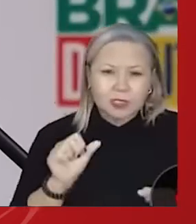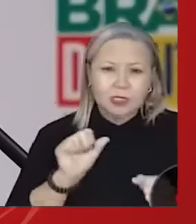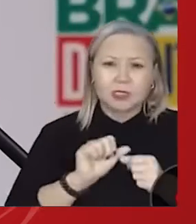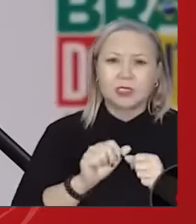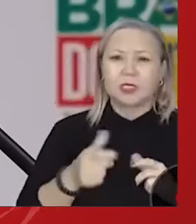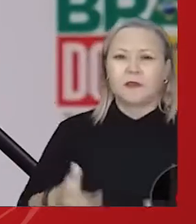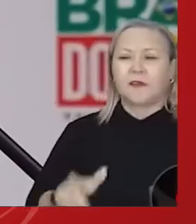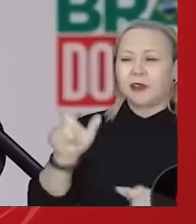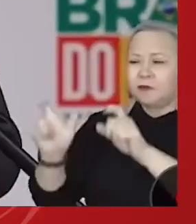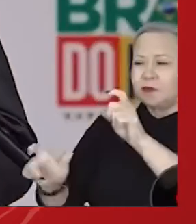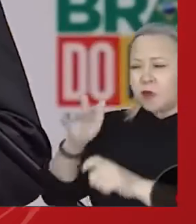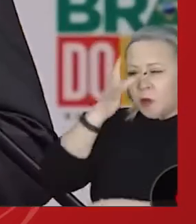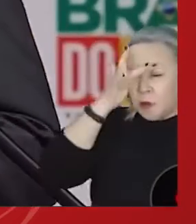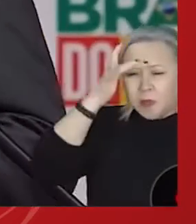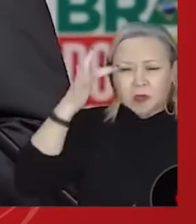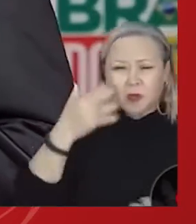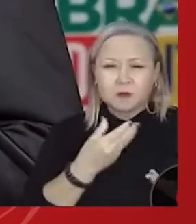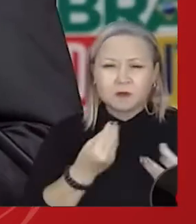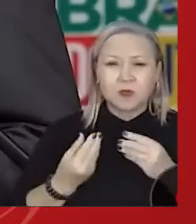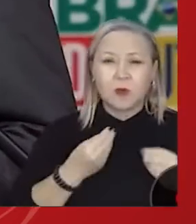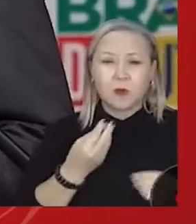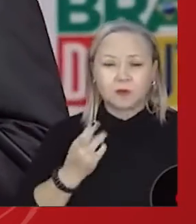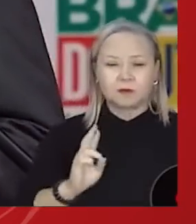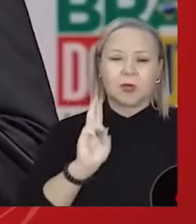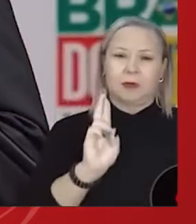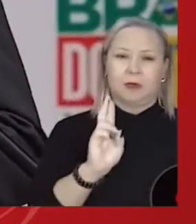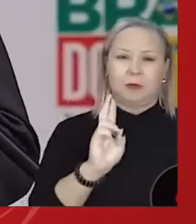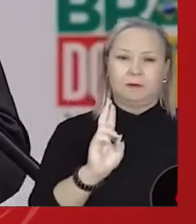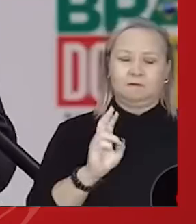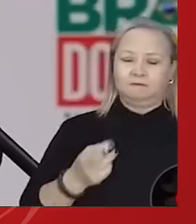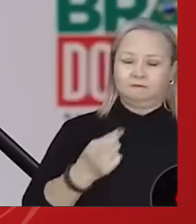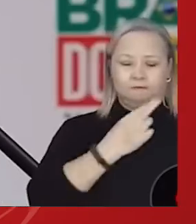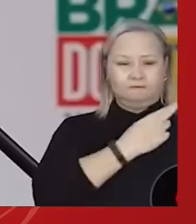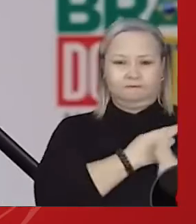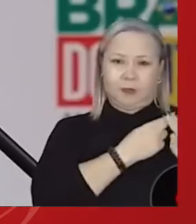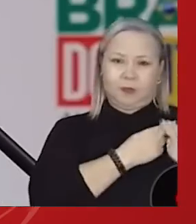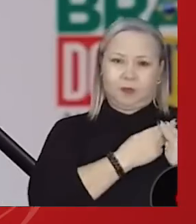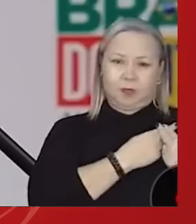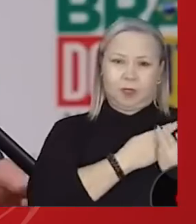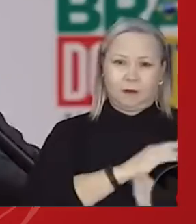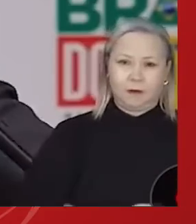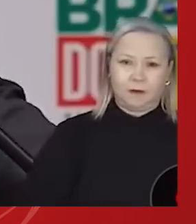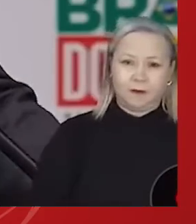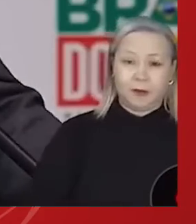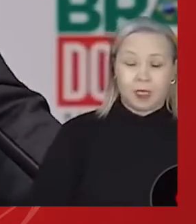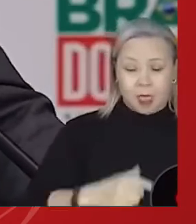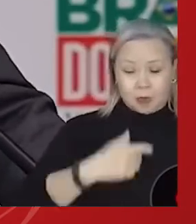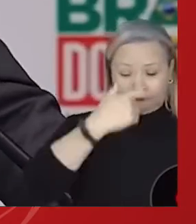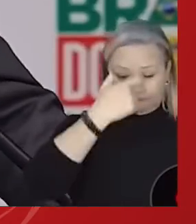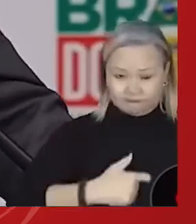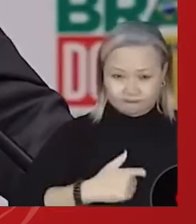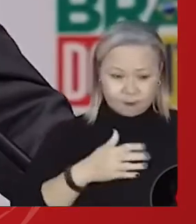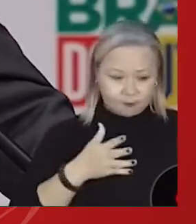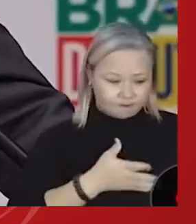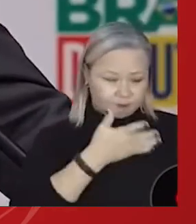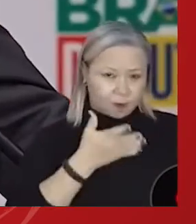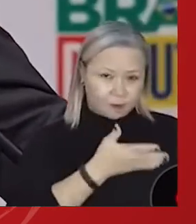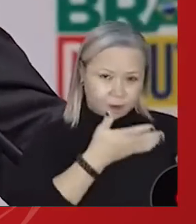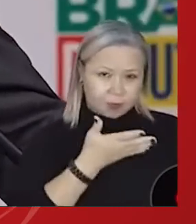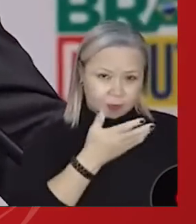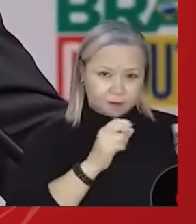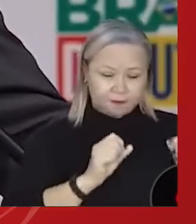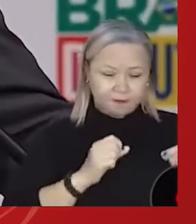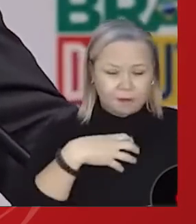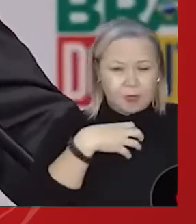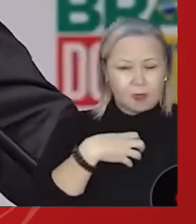gente muito representativa, muito responsável. E eu estou convencido que